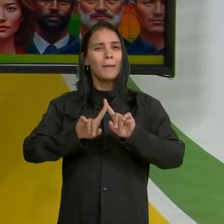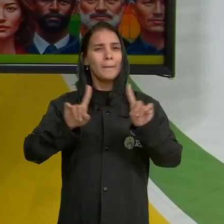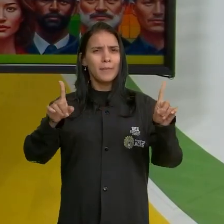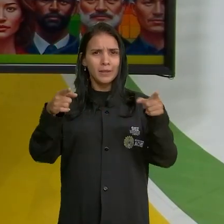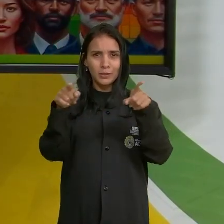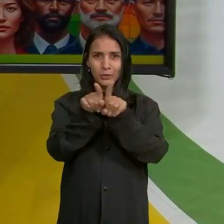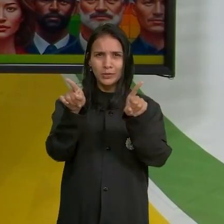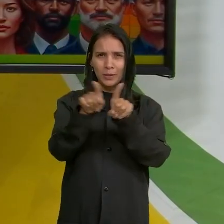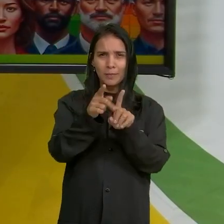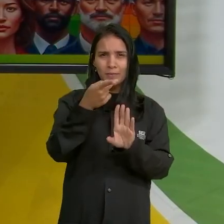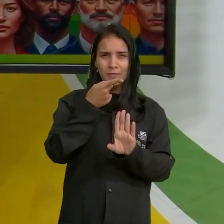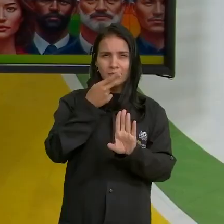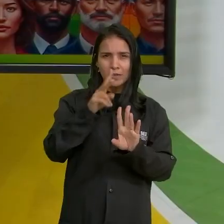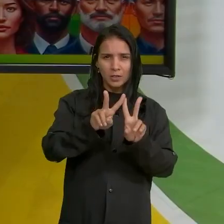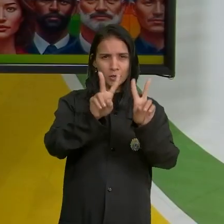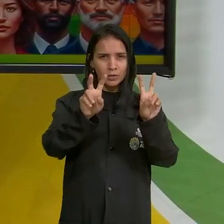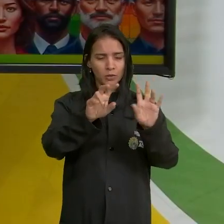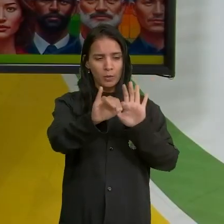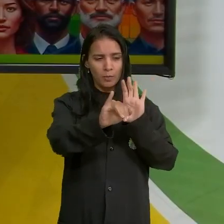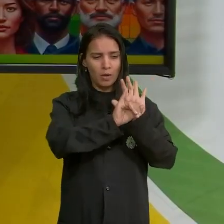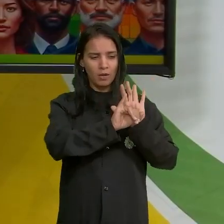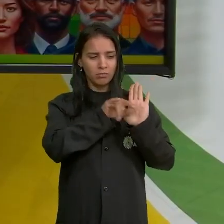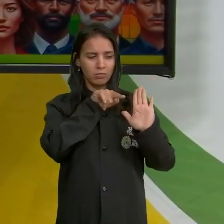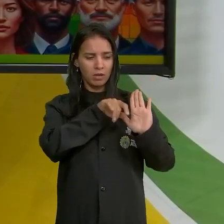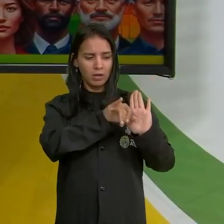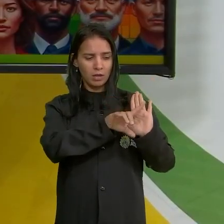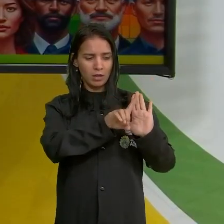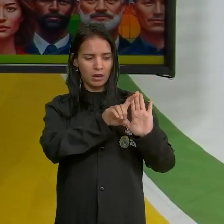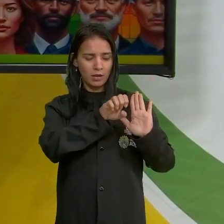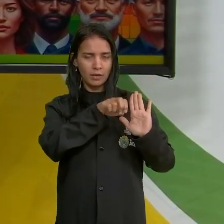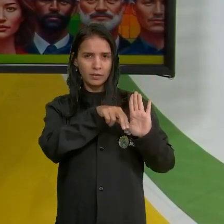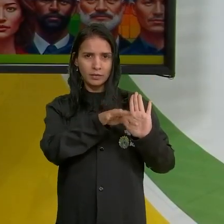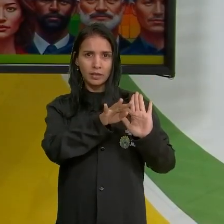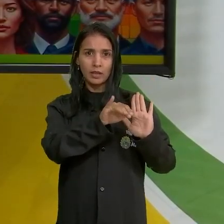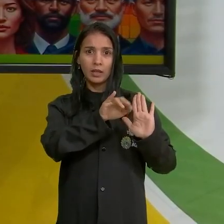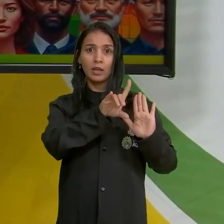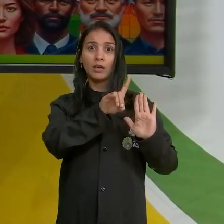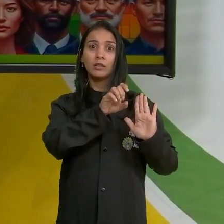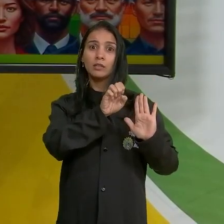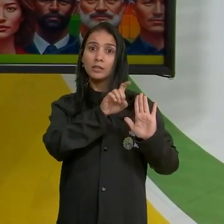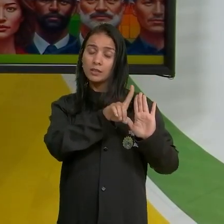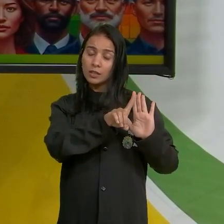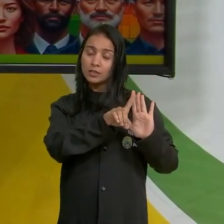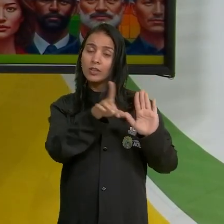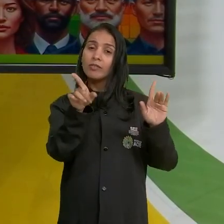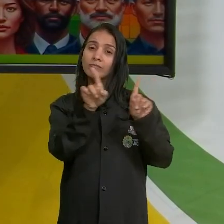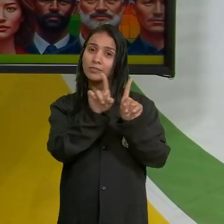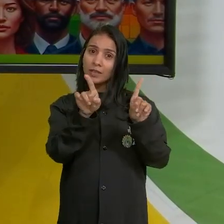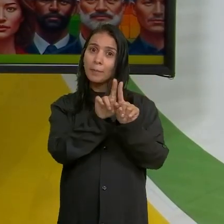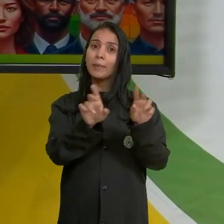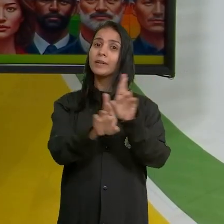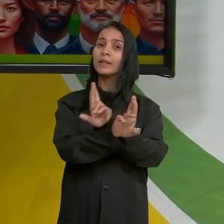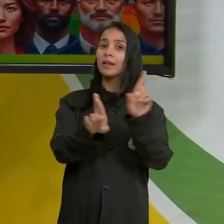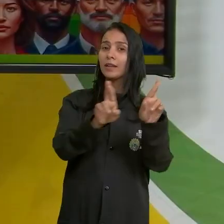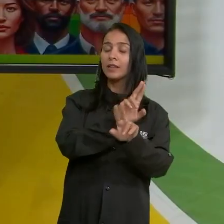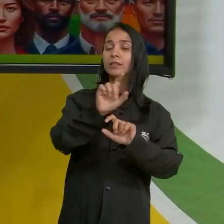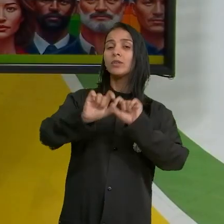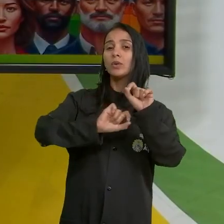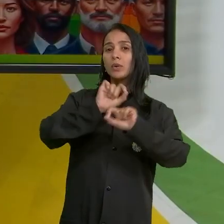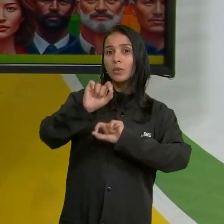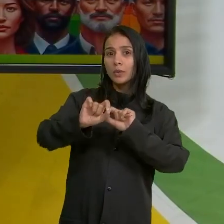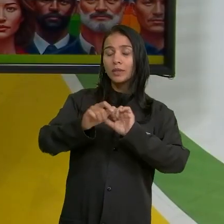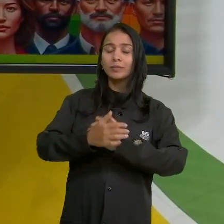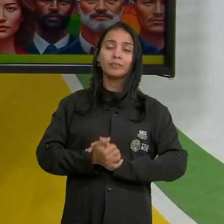menciono identidade, eu posso também atribuir a uma determinada sociedade. Por exemplo, se eu